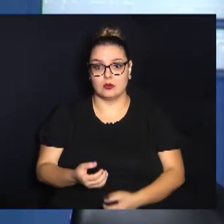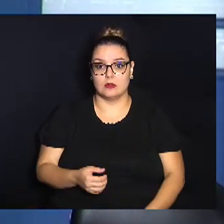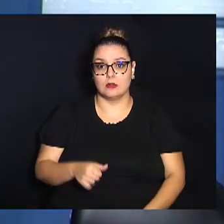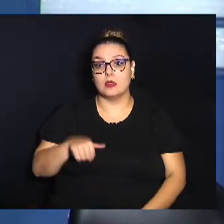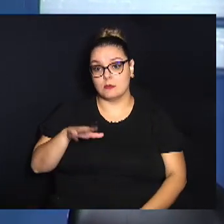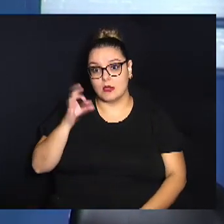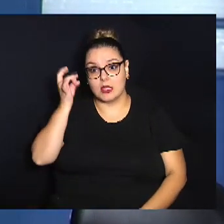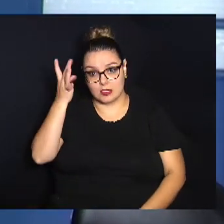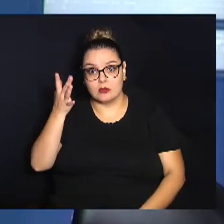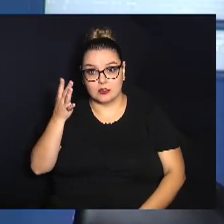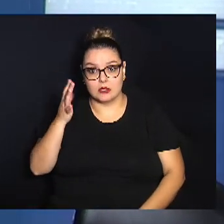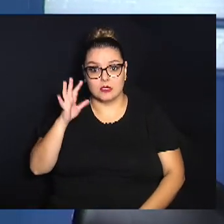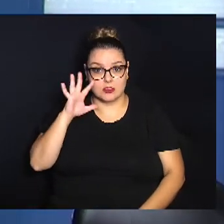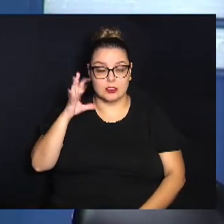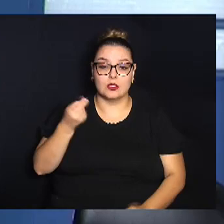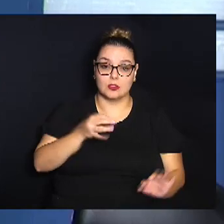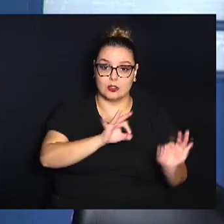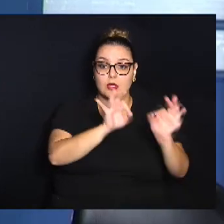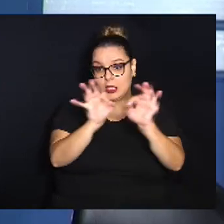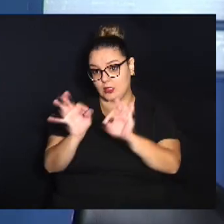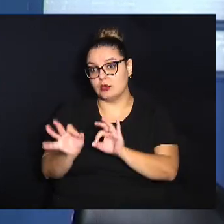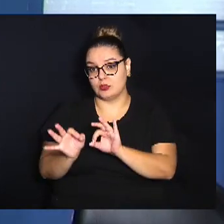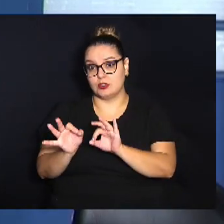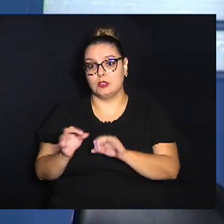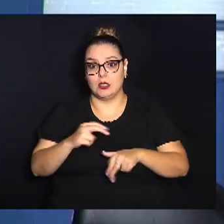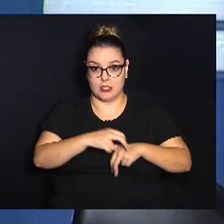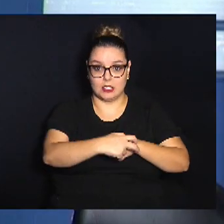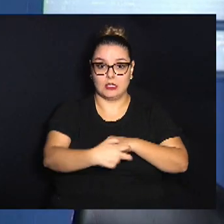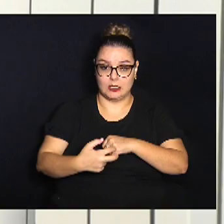mais fácil de conseguir acompanhar a dengue.